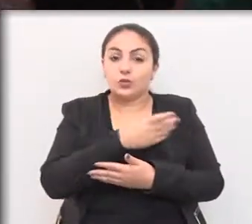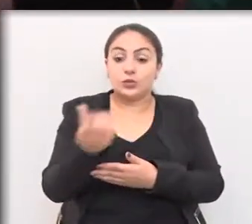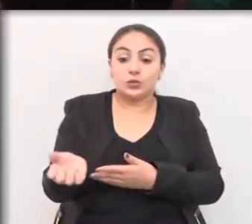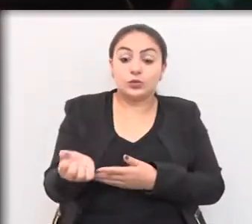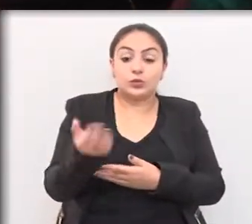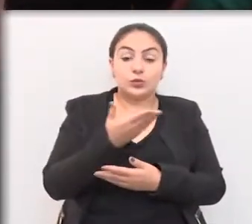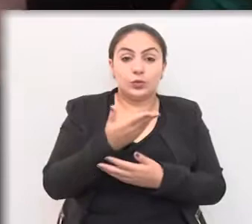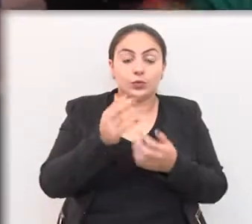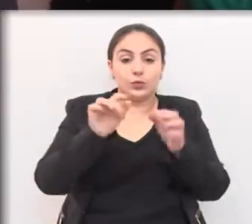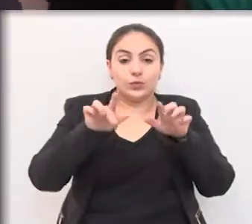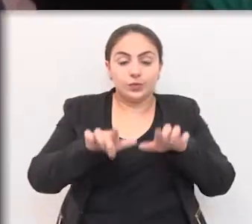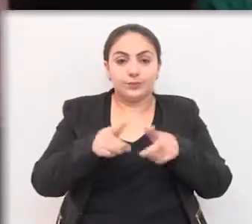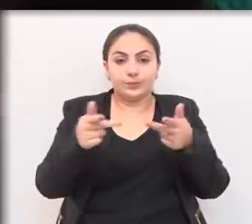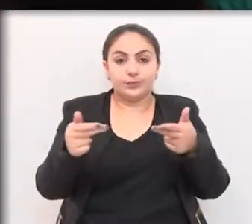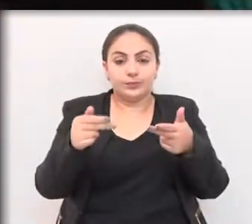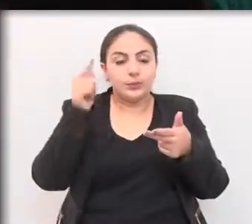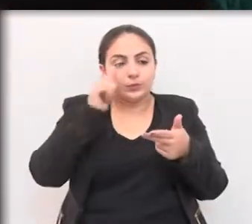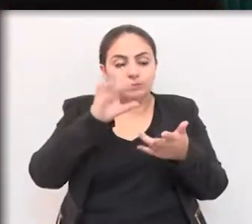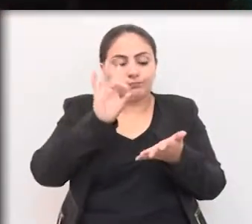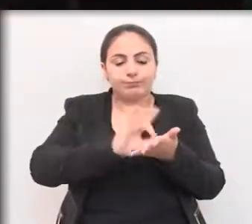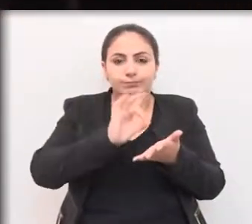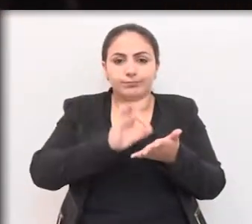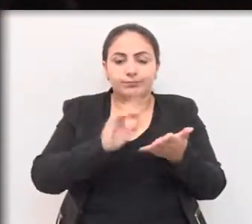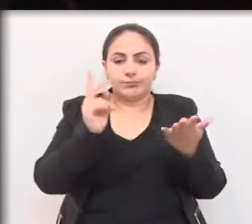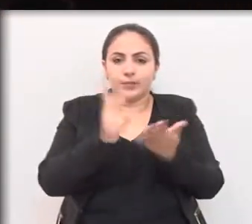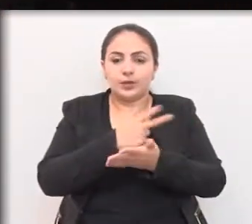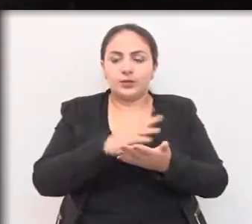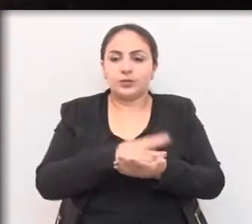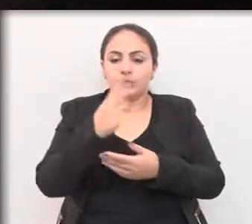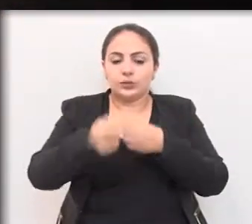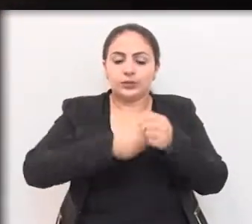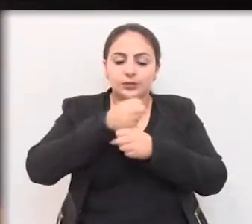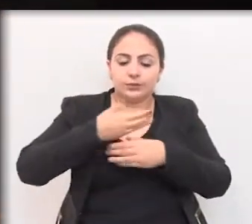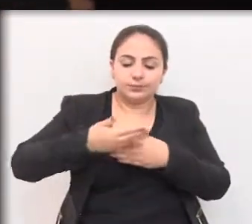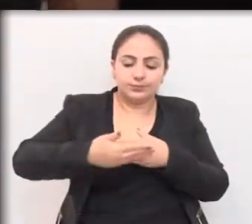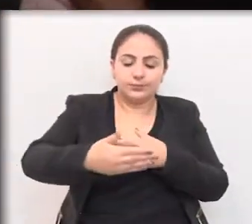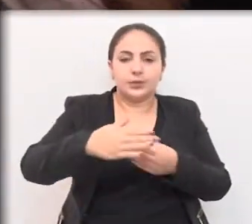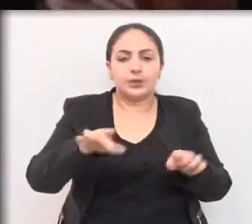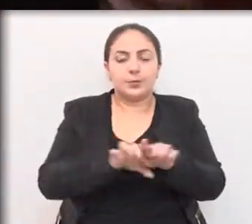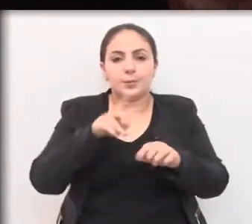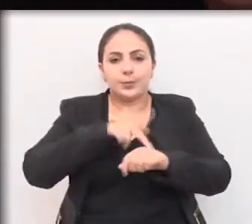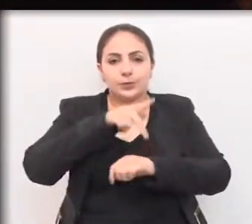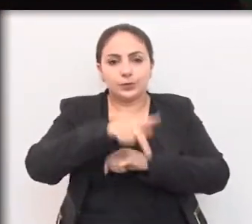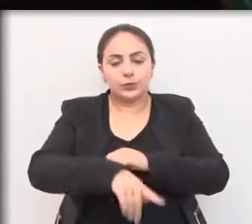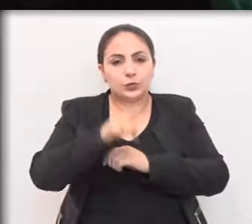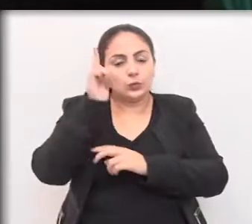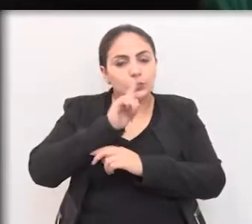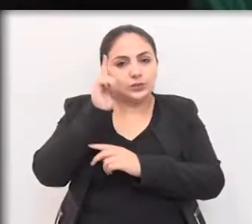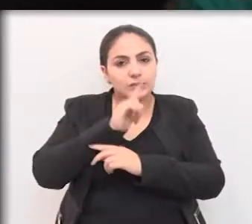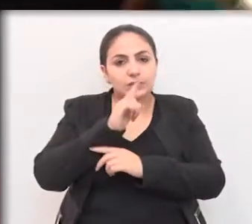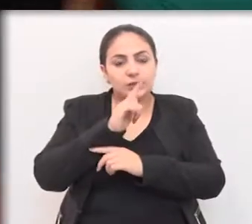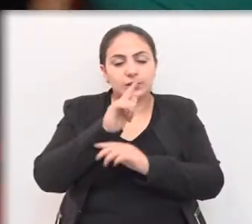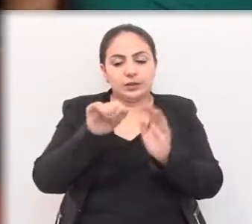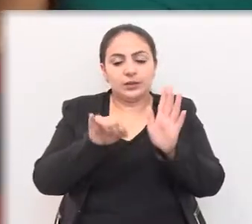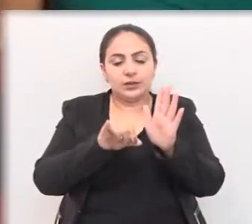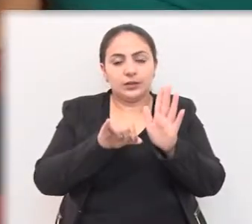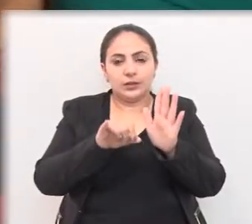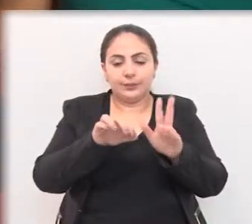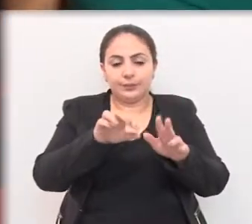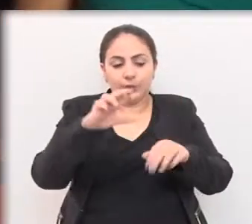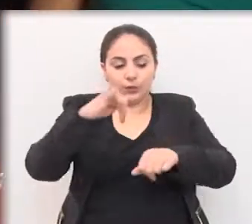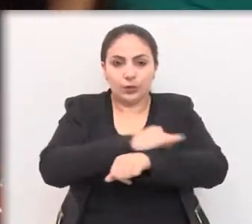damos um novo e decisivo passo para que isso efetivamente aconteça nos próximos 2 anos e para que Passo Fundo ganhe o aeroporto